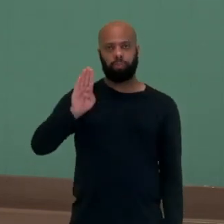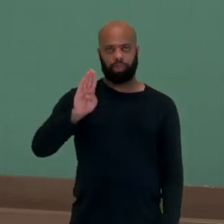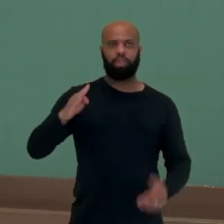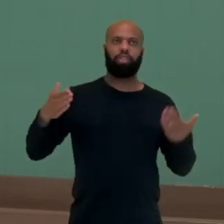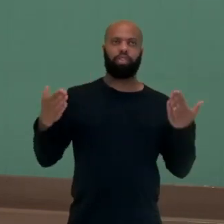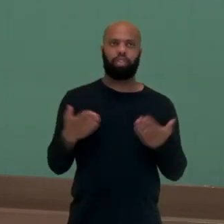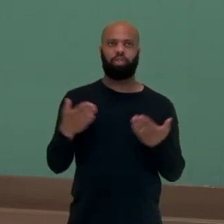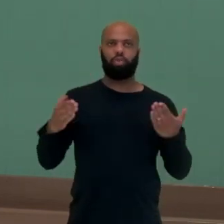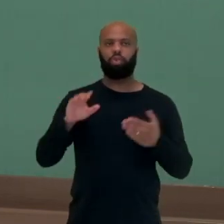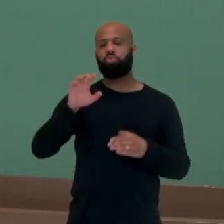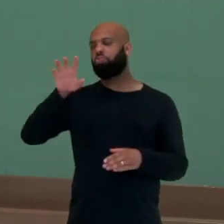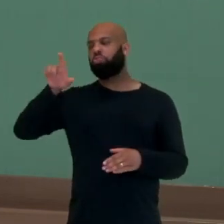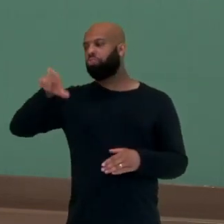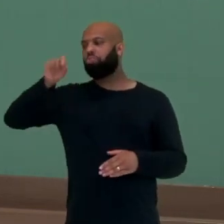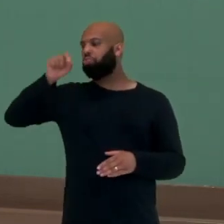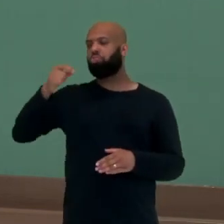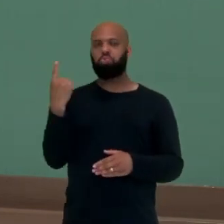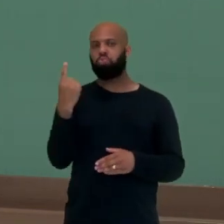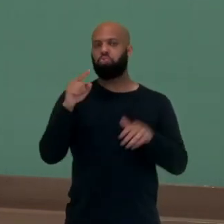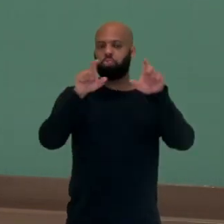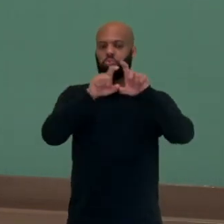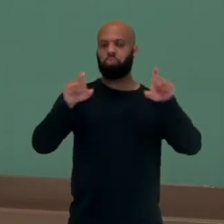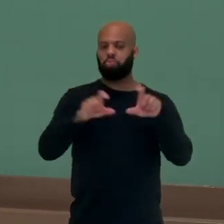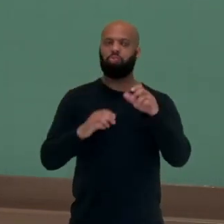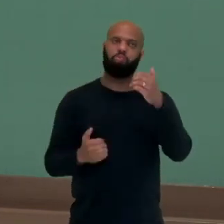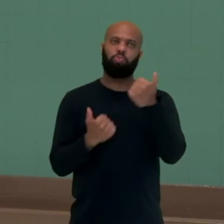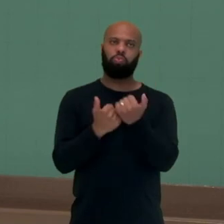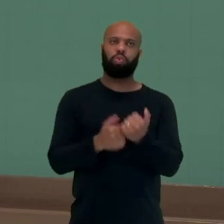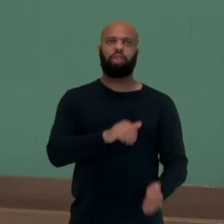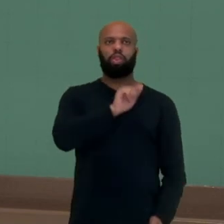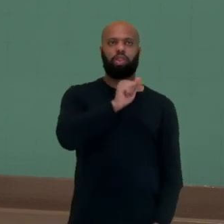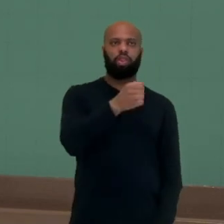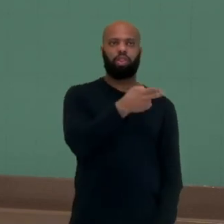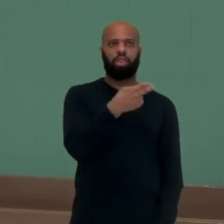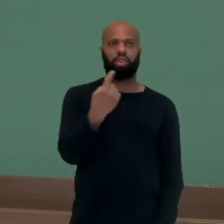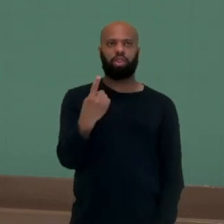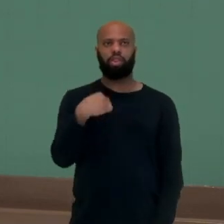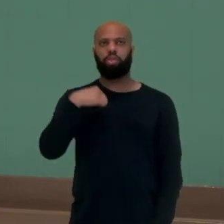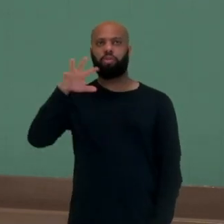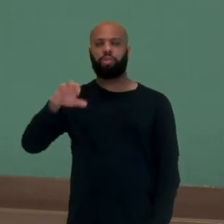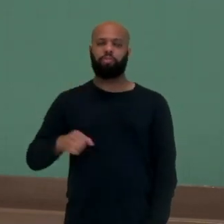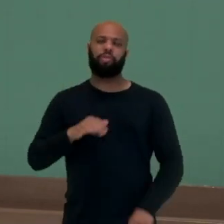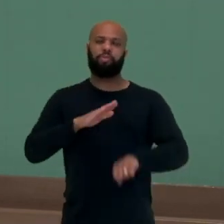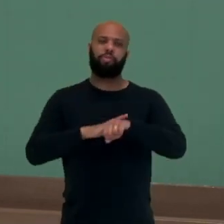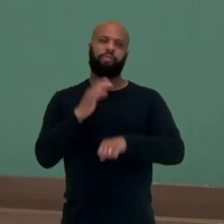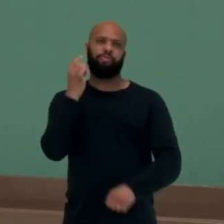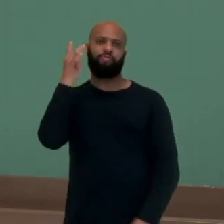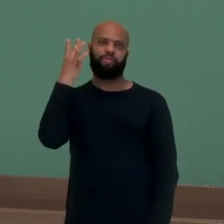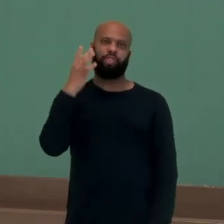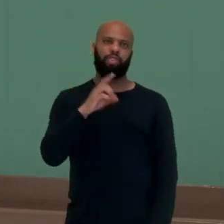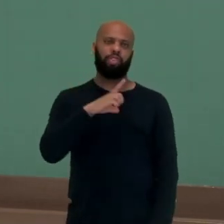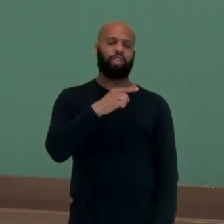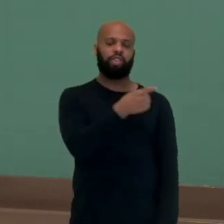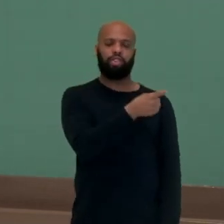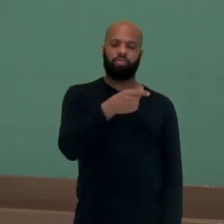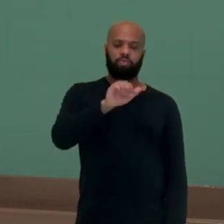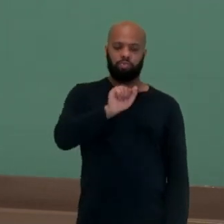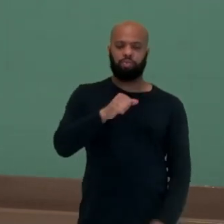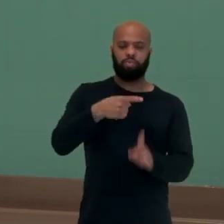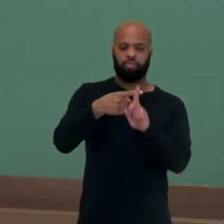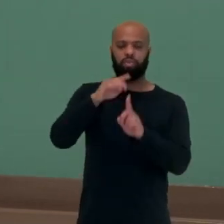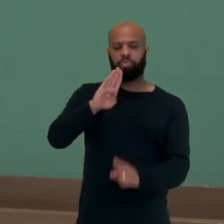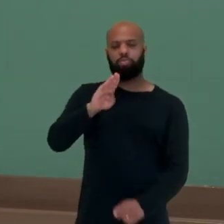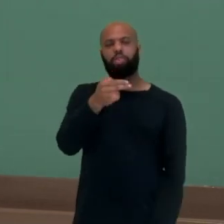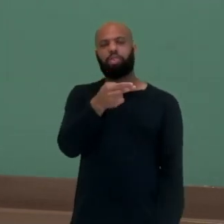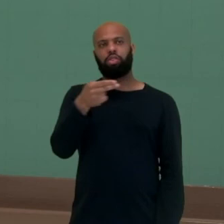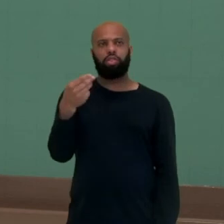vou substituir em uma das duas equações. Como o valor de a vale 1, vou pegar esta equação aqui, menos a mais b igual